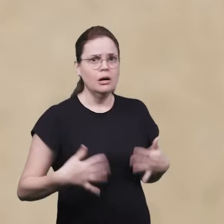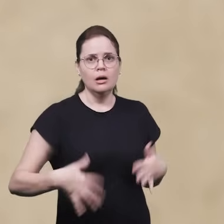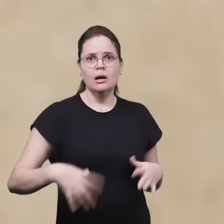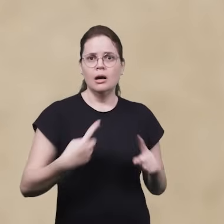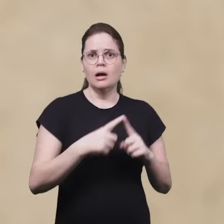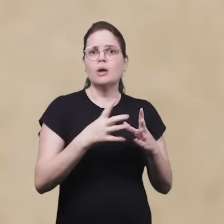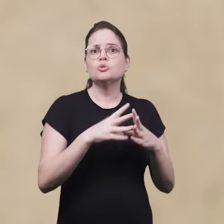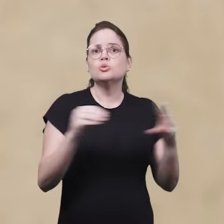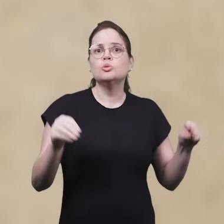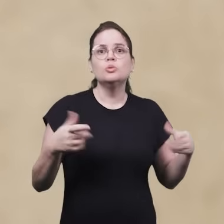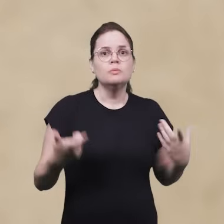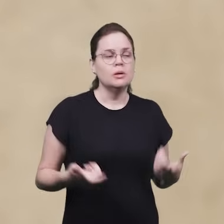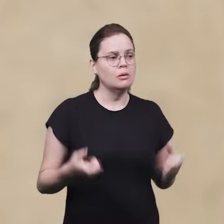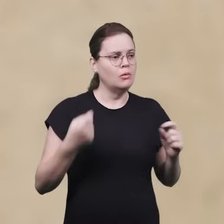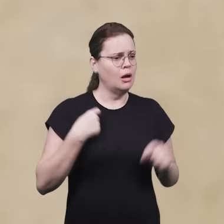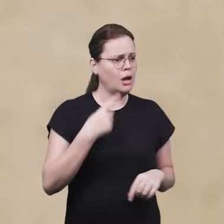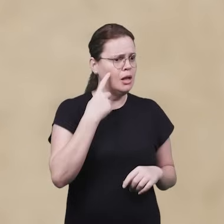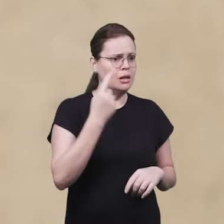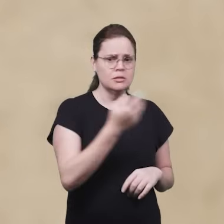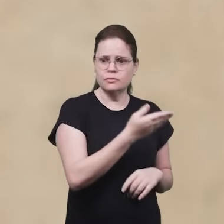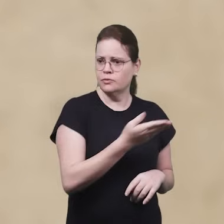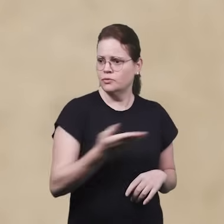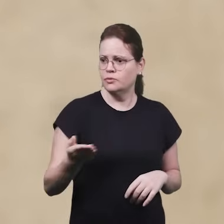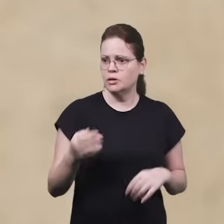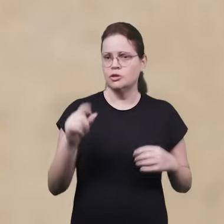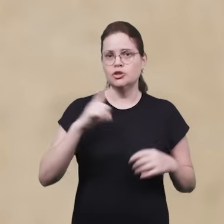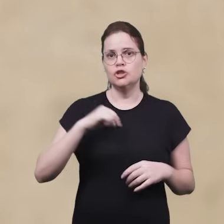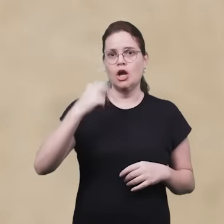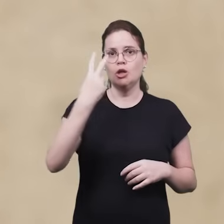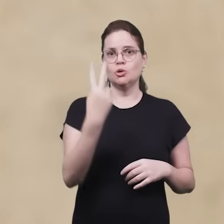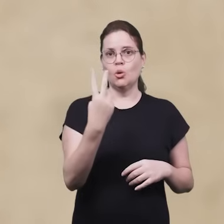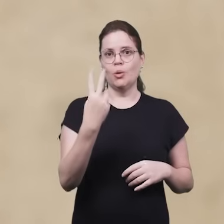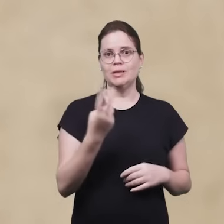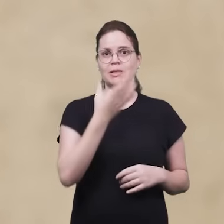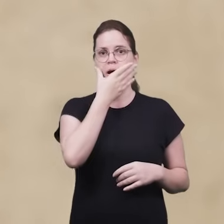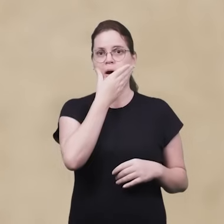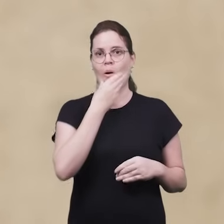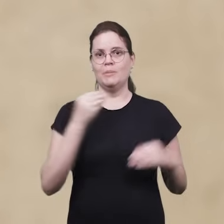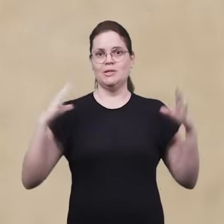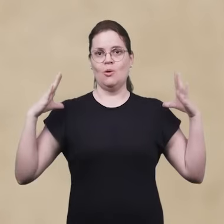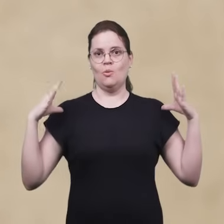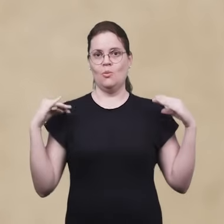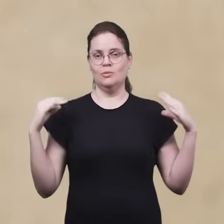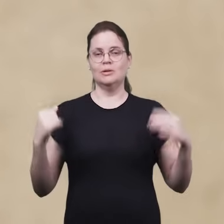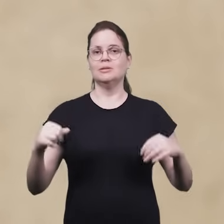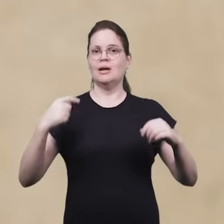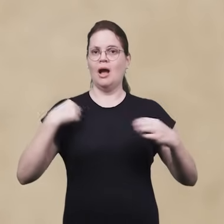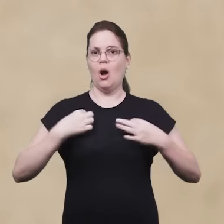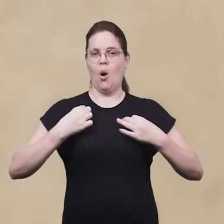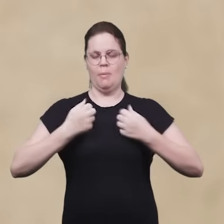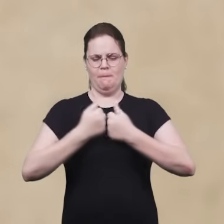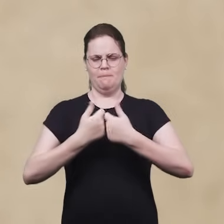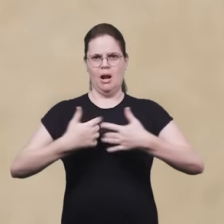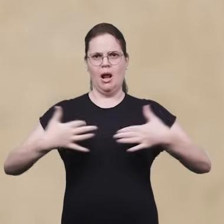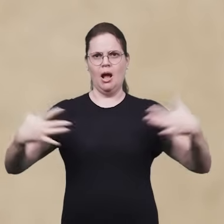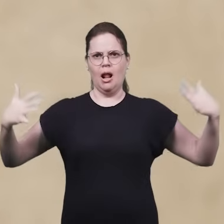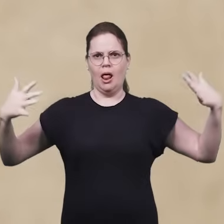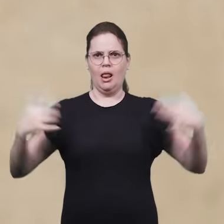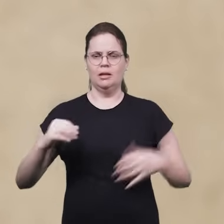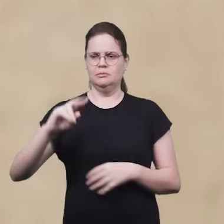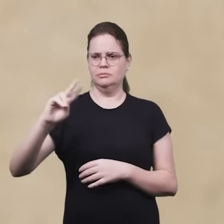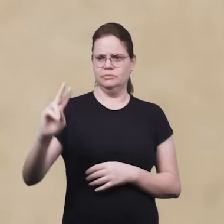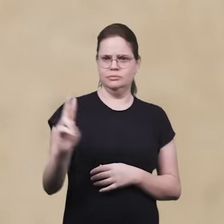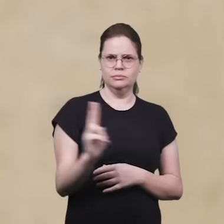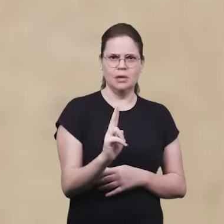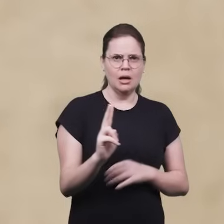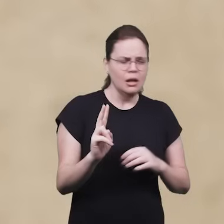esse respeito, eis que pararam junto delas 2 varões com vestes resplandecentes. Estando elas muito atemorizadas